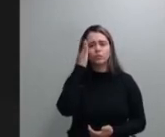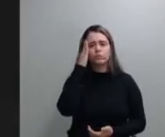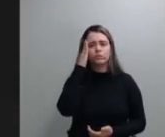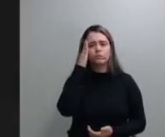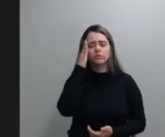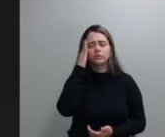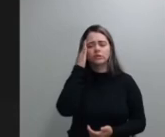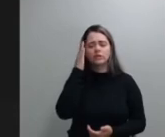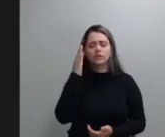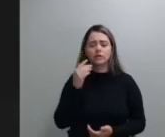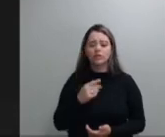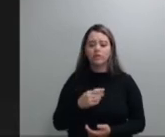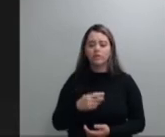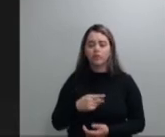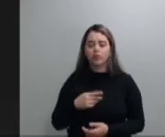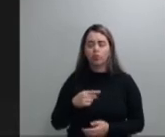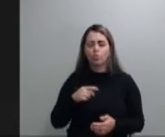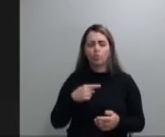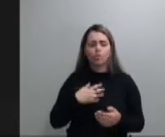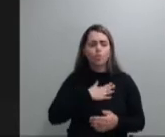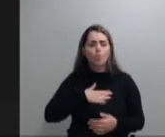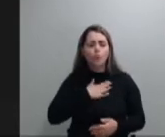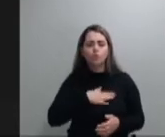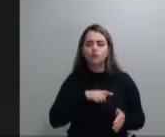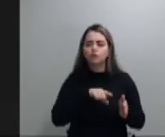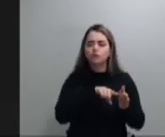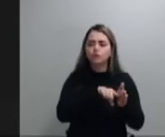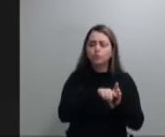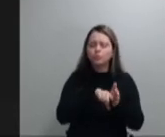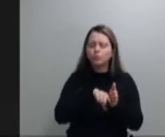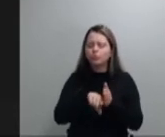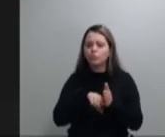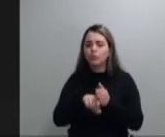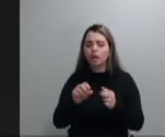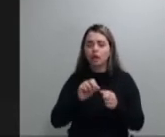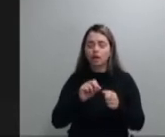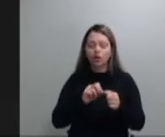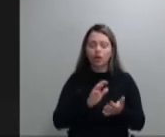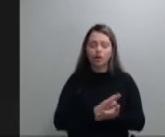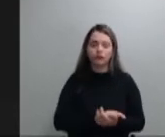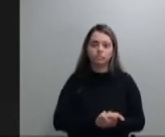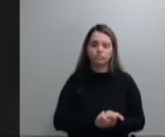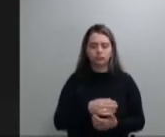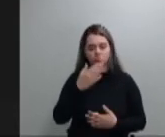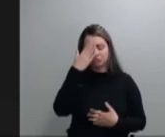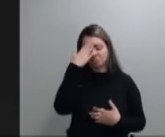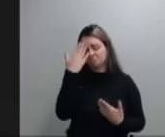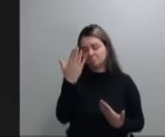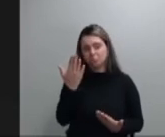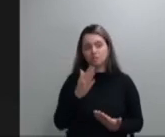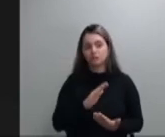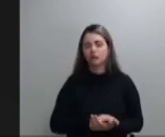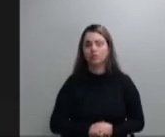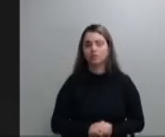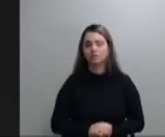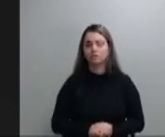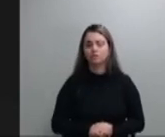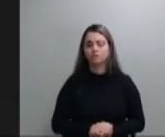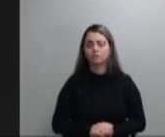gostaria de fazer esse aporte senhor presidente muito obrigado e louvando o voto do ministro Napoleão